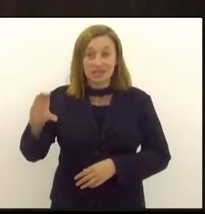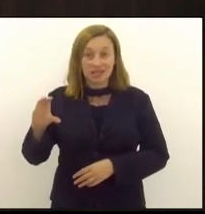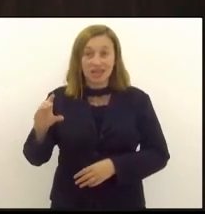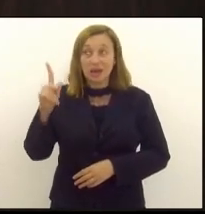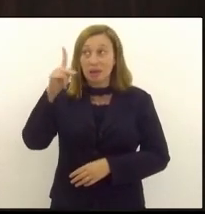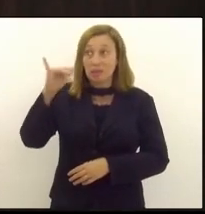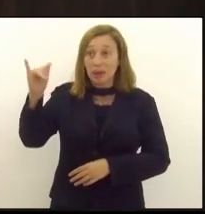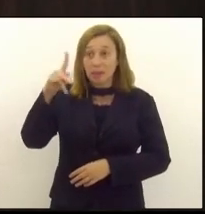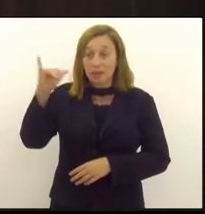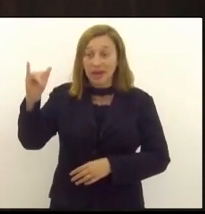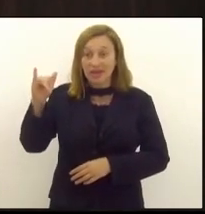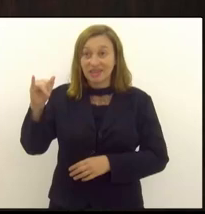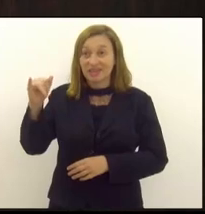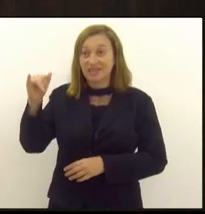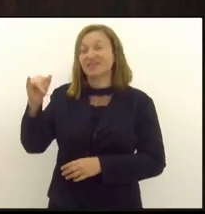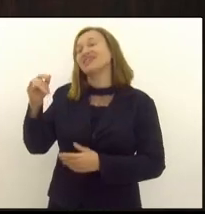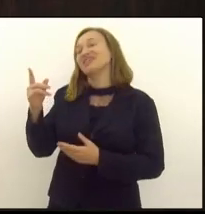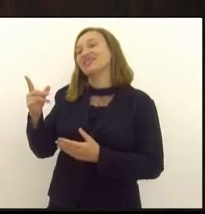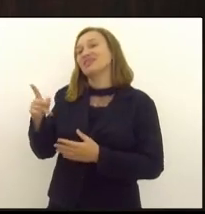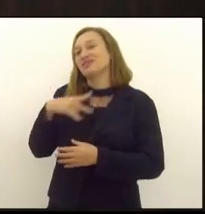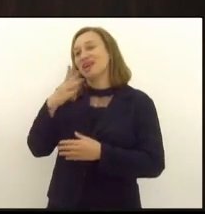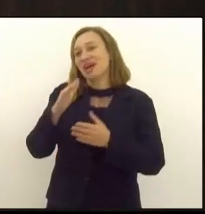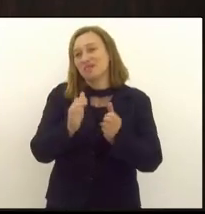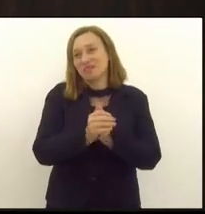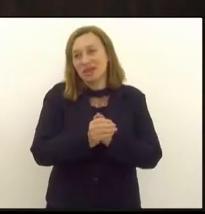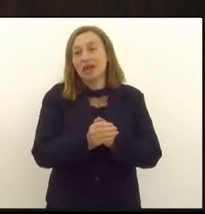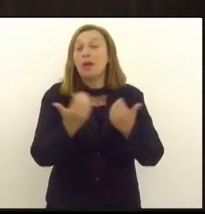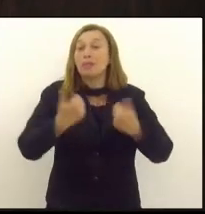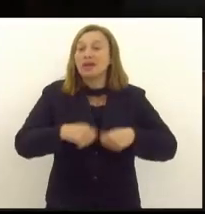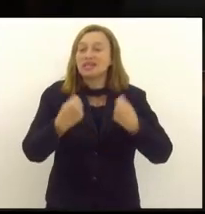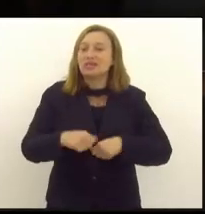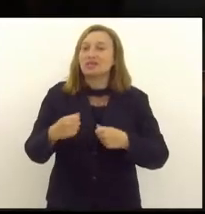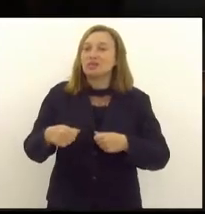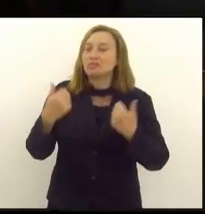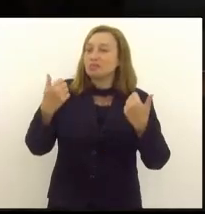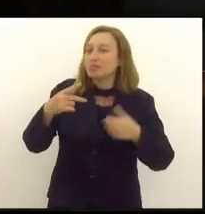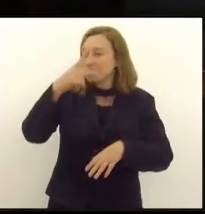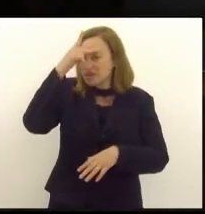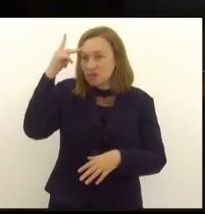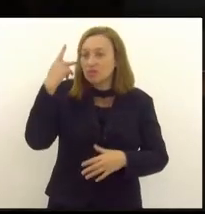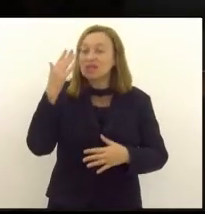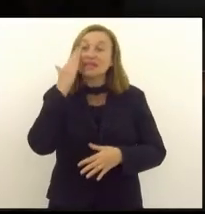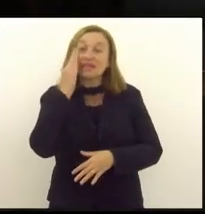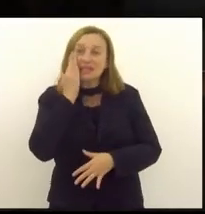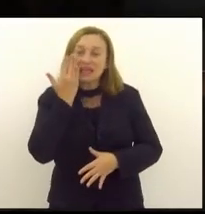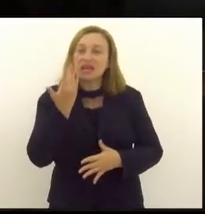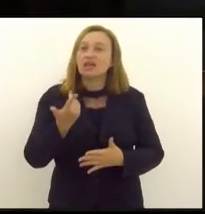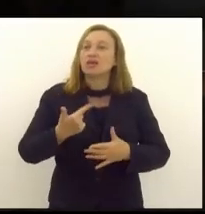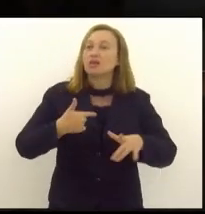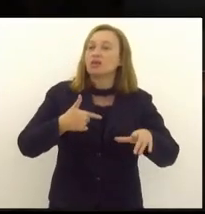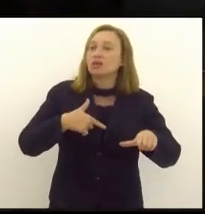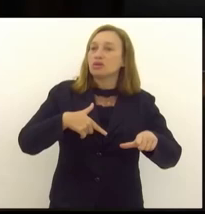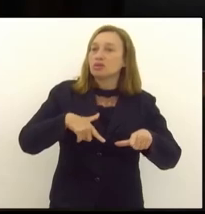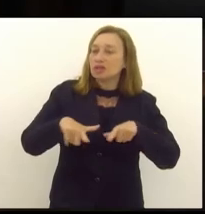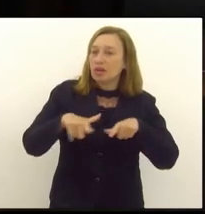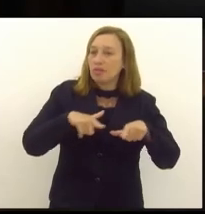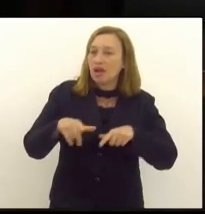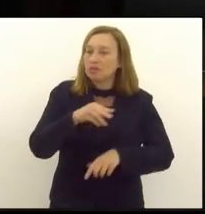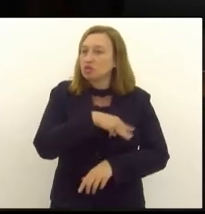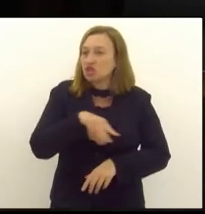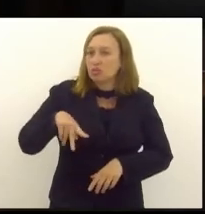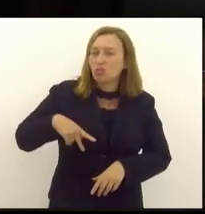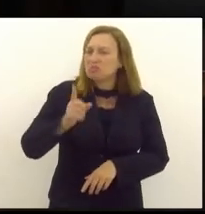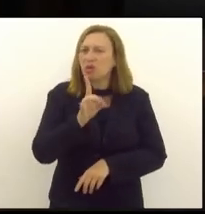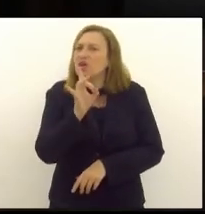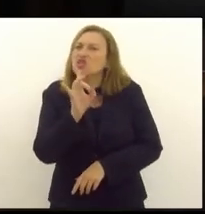nós precisamos de pessoas assim. Nós precisamos de pessoas que entendam que a função do Ministério Público não é